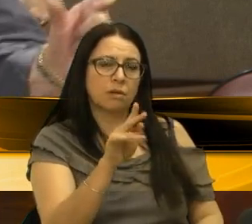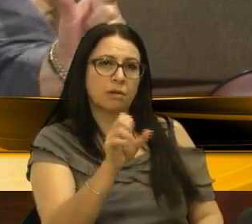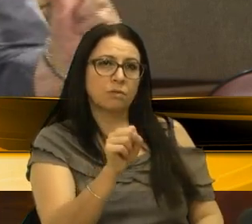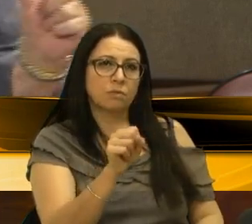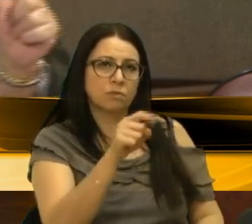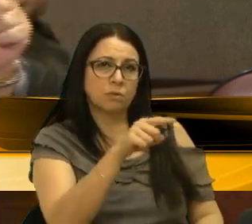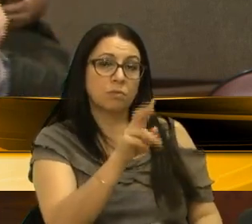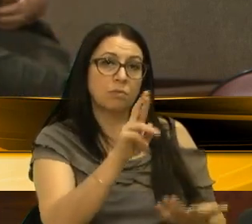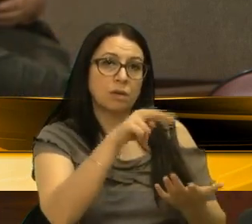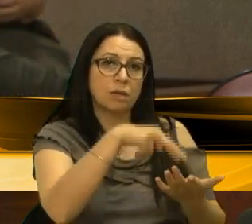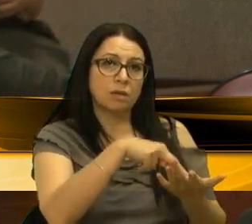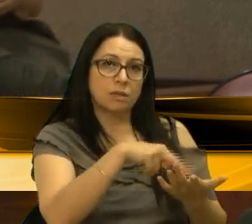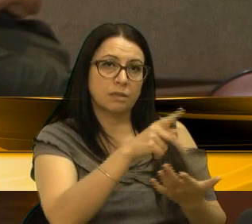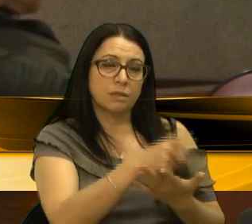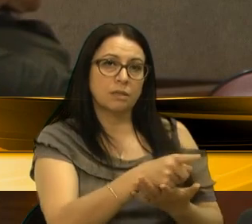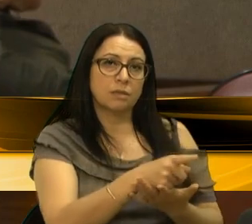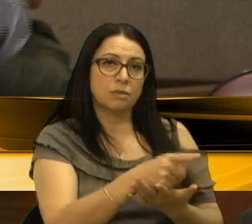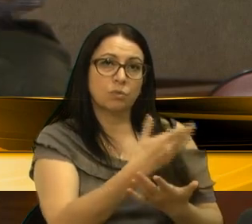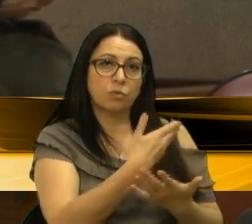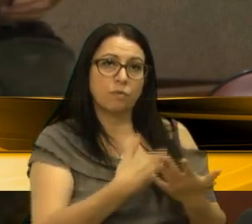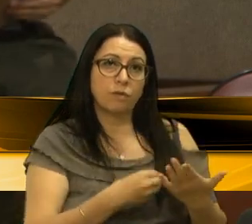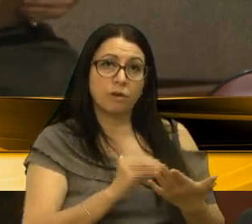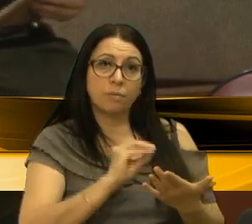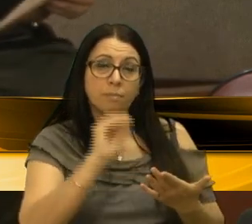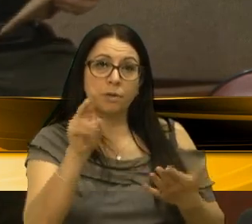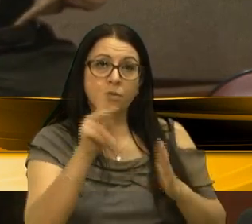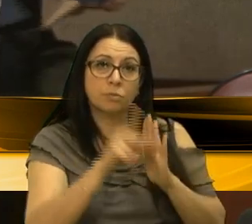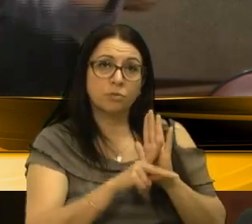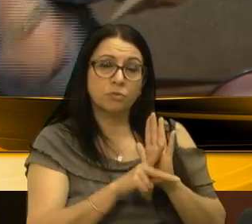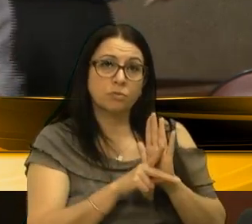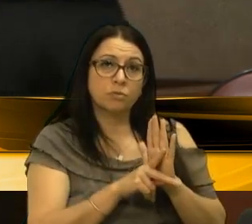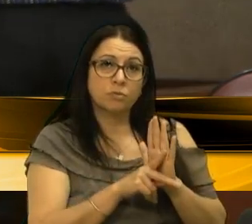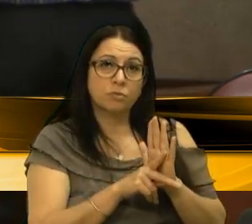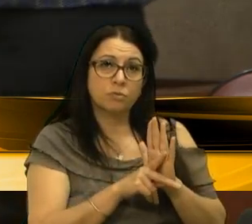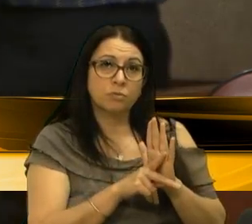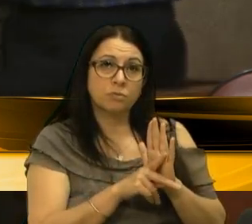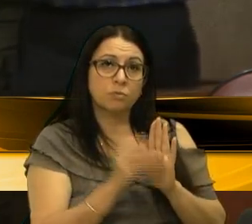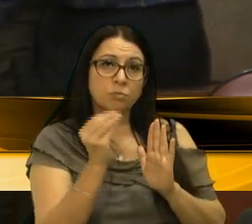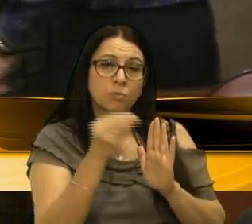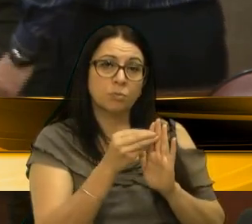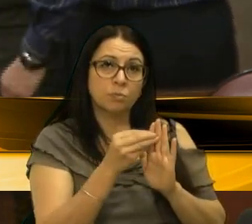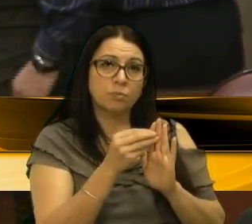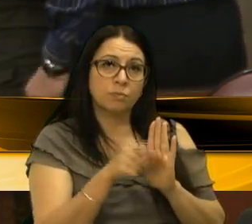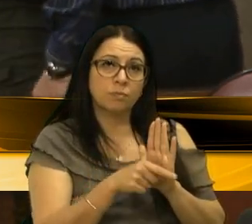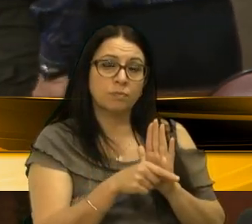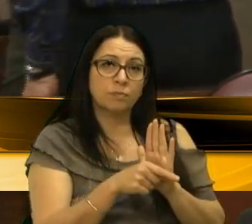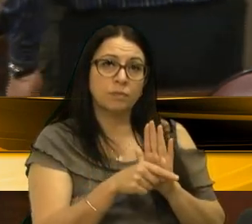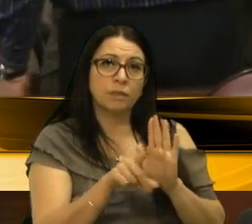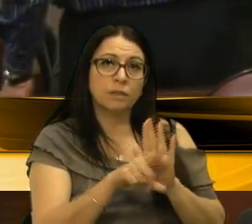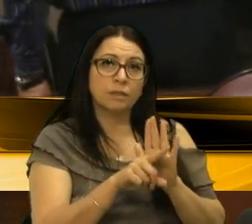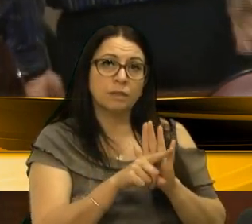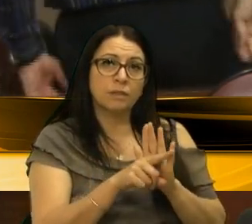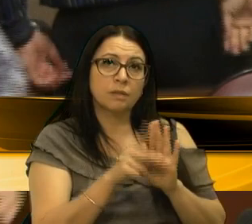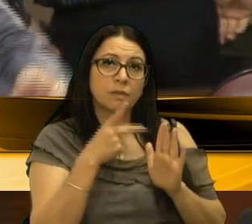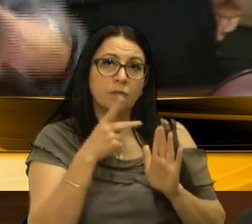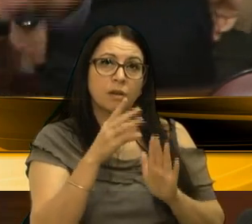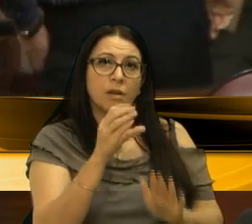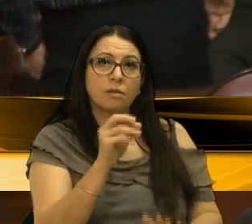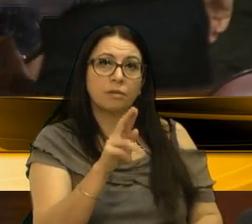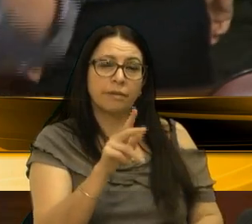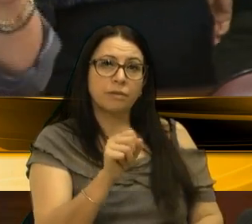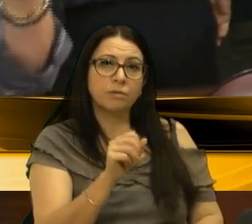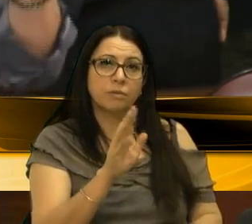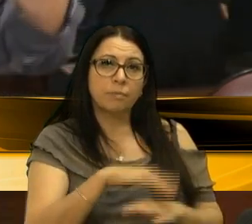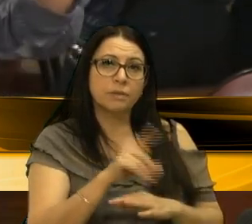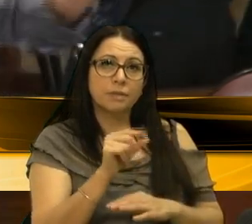Então, na realidade, o governo manda um projeto colocando na legislação que trata dos cargos, mais